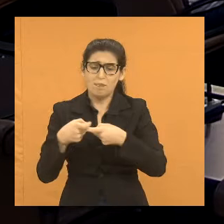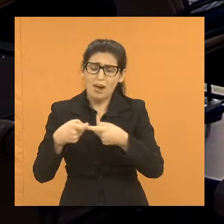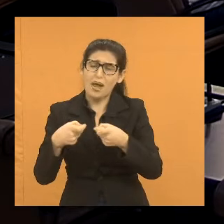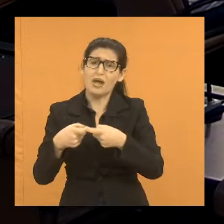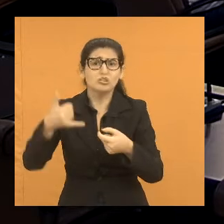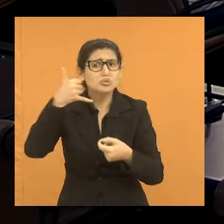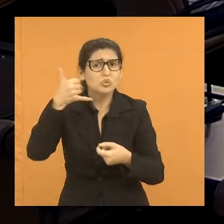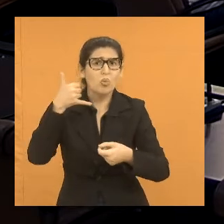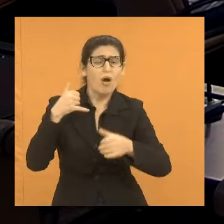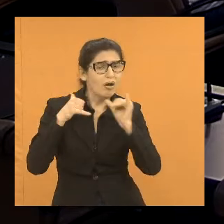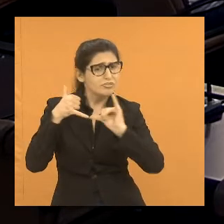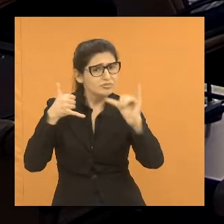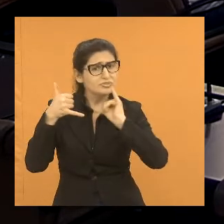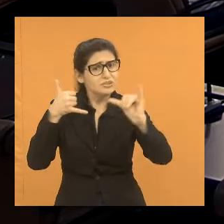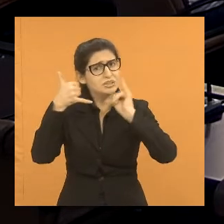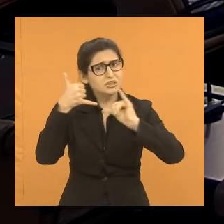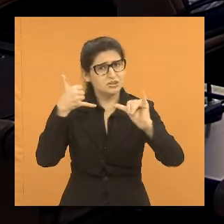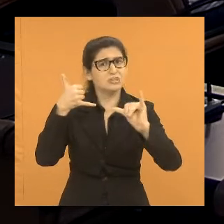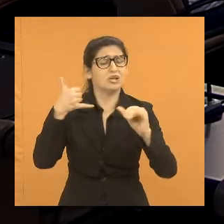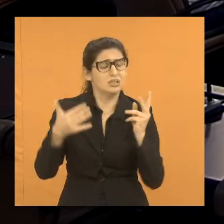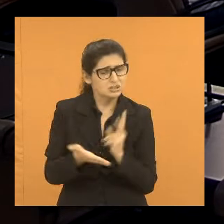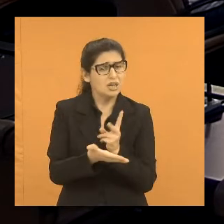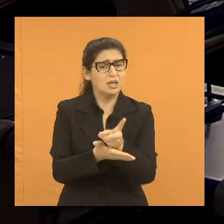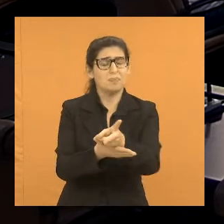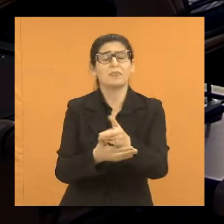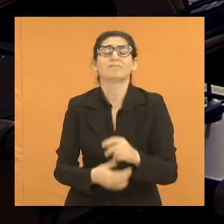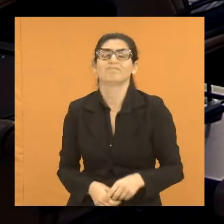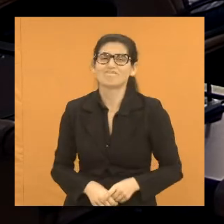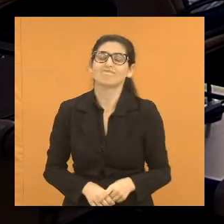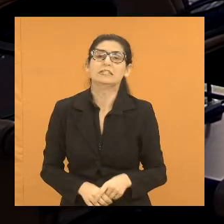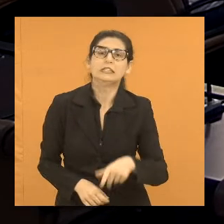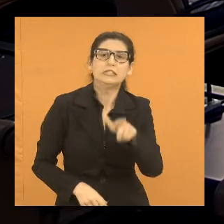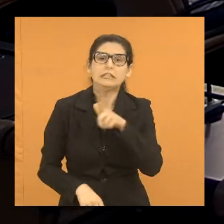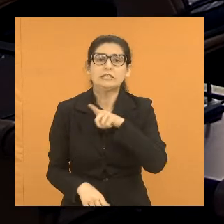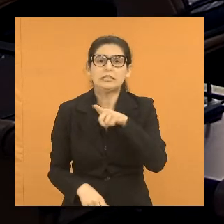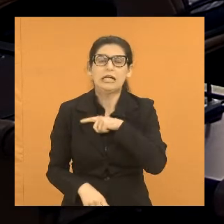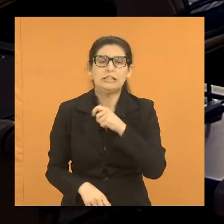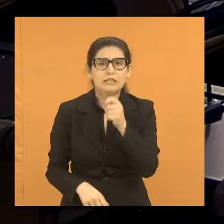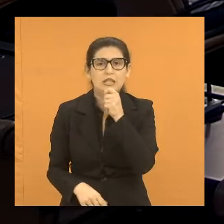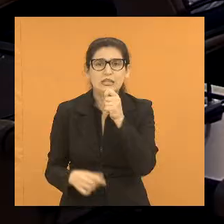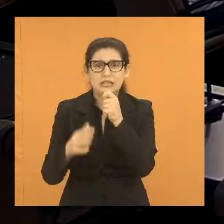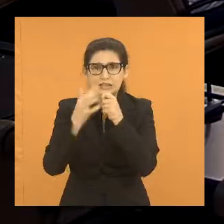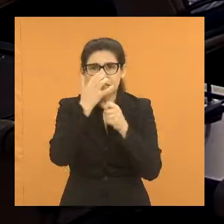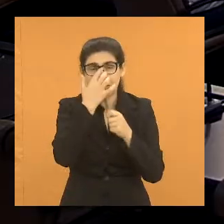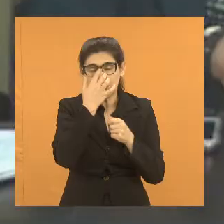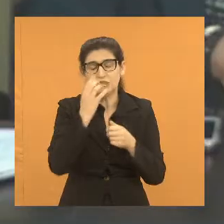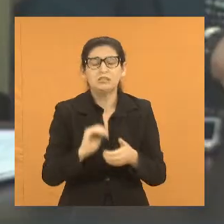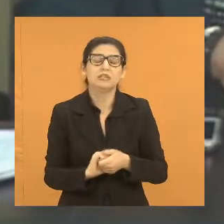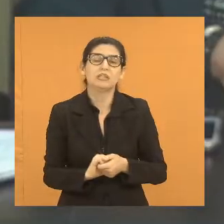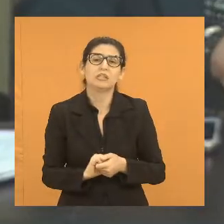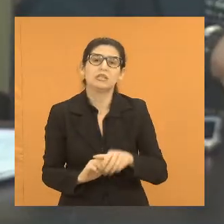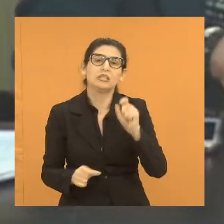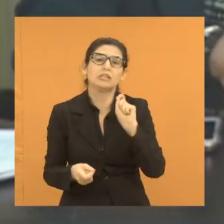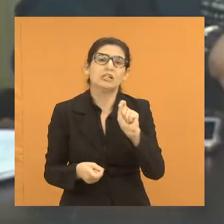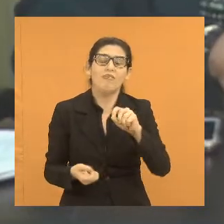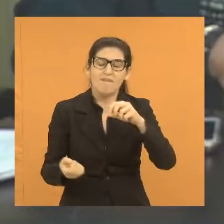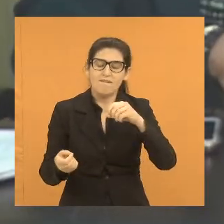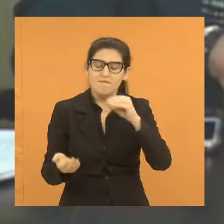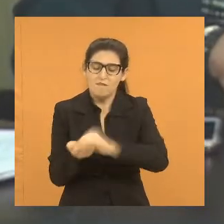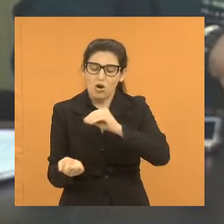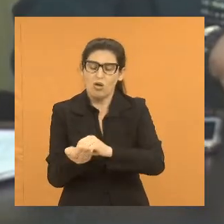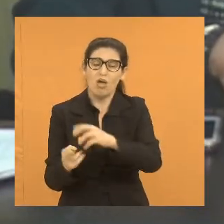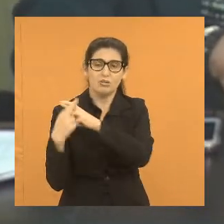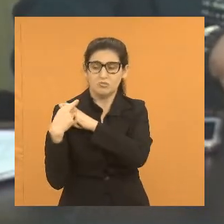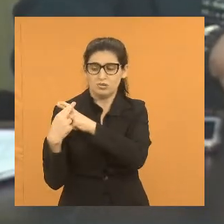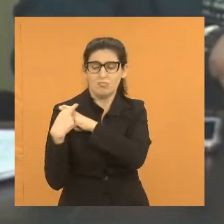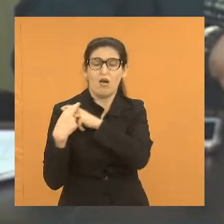constantemente, né? Eu acho que existe, sim, ainda uma falta que é da população, mas também existe,